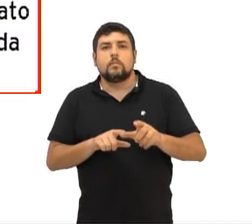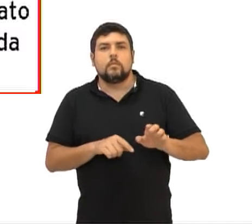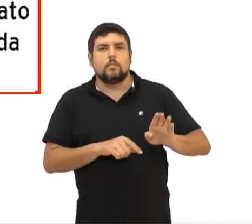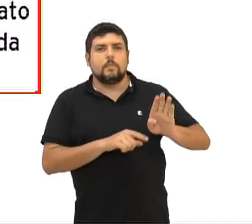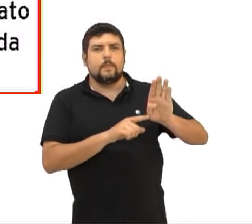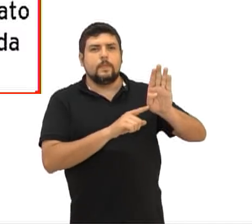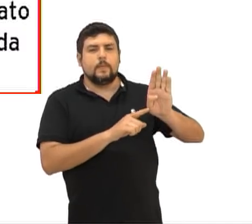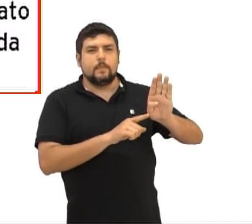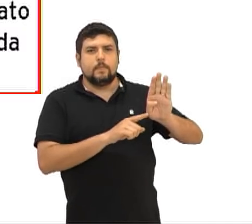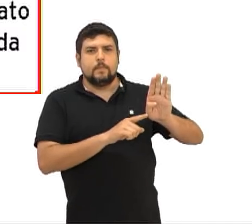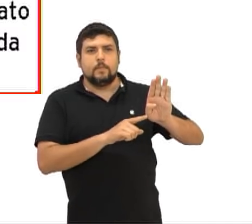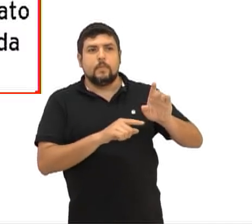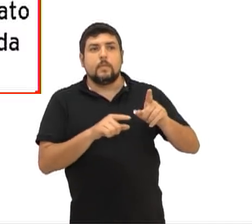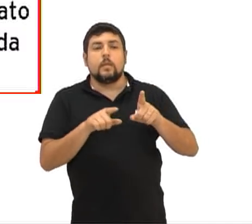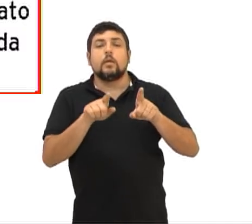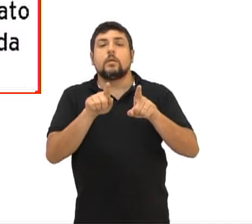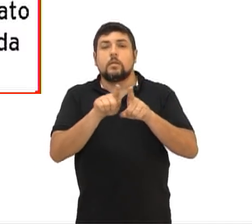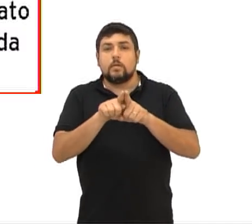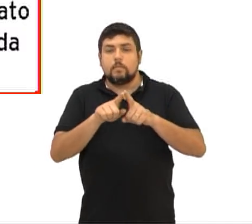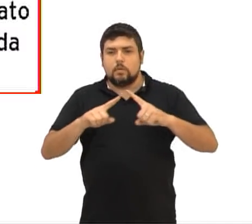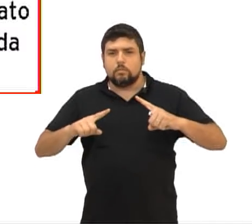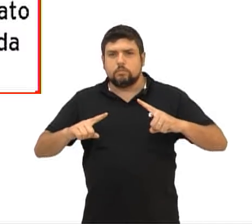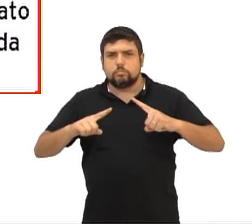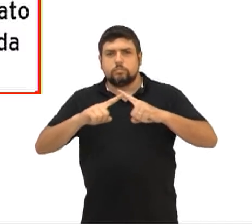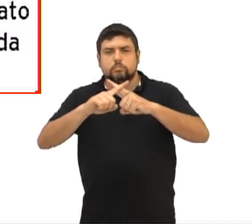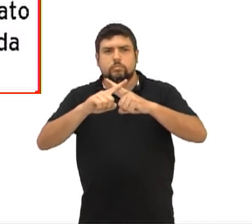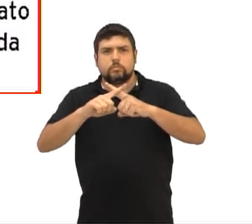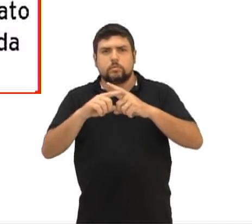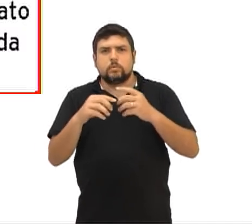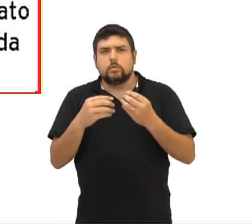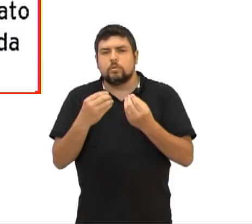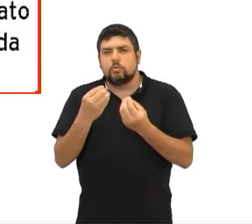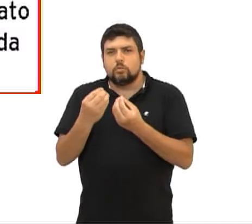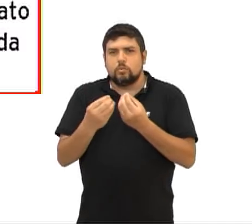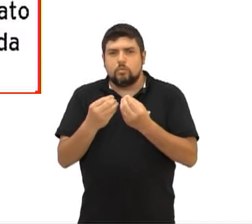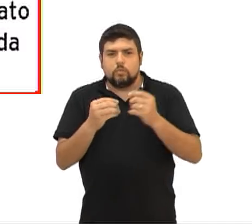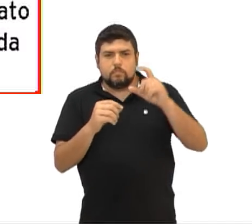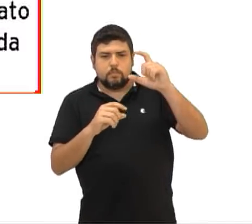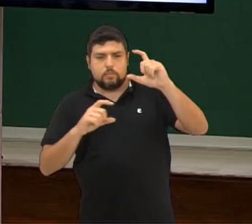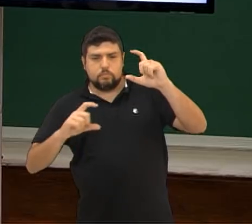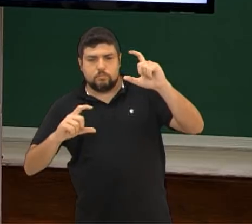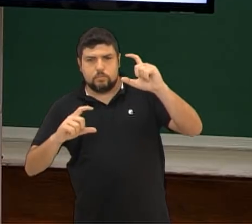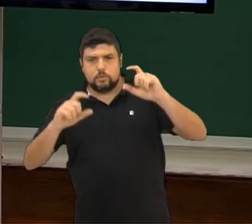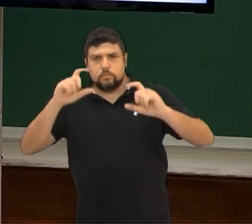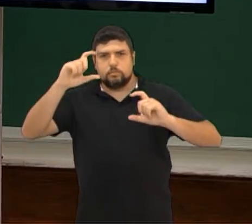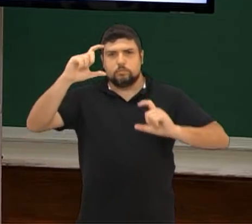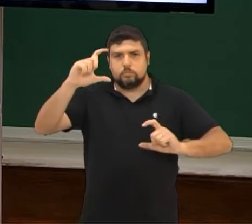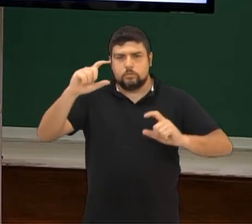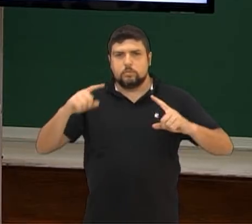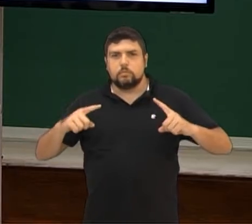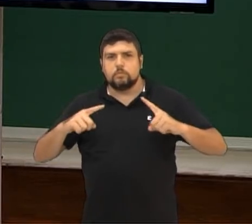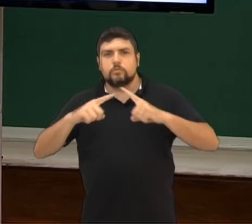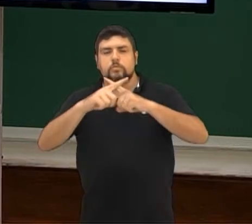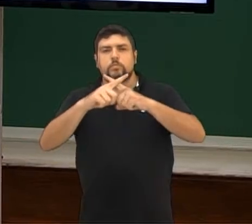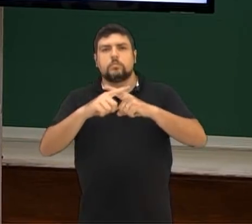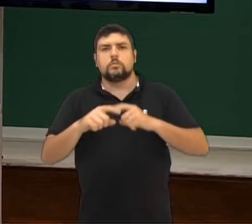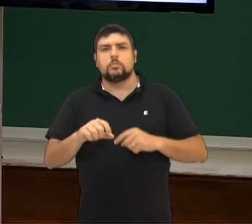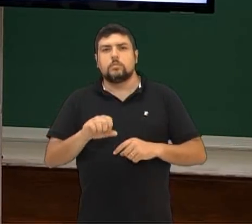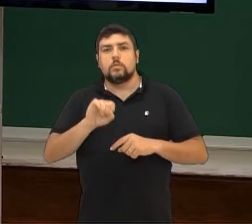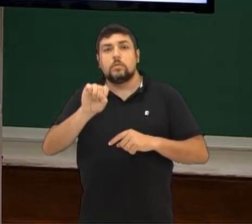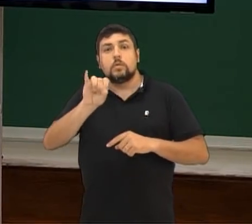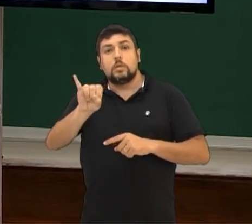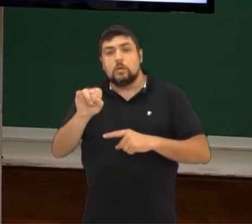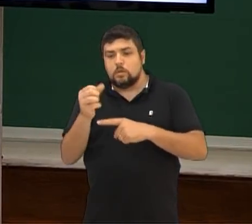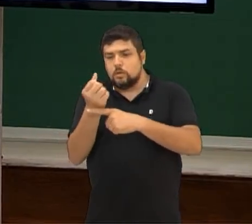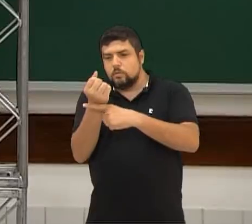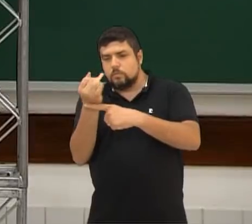usa a mesma técnica. Multiplica em cruz e você vai verificar se ela